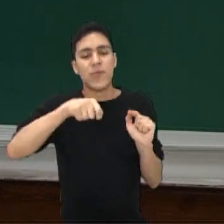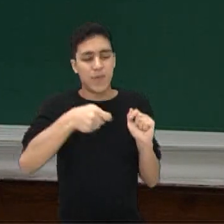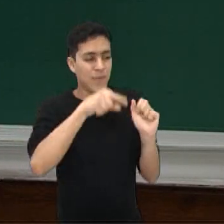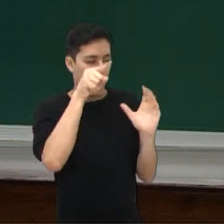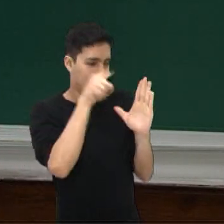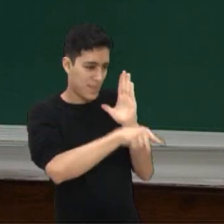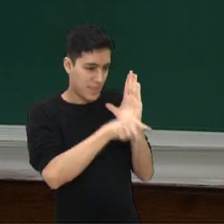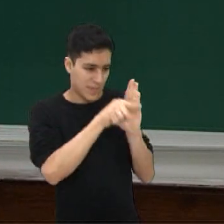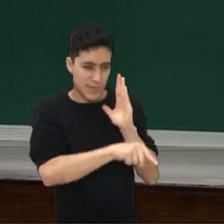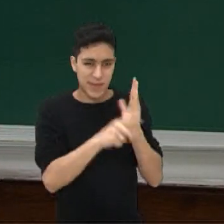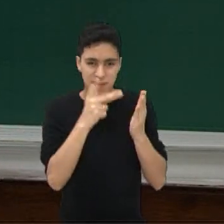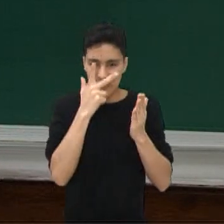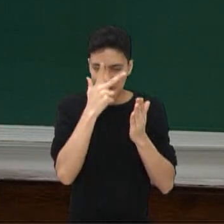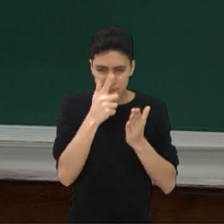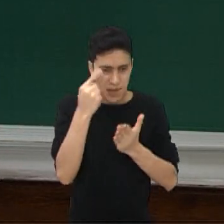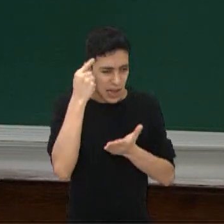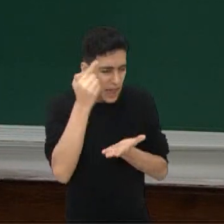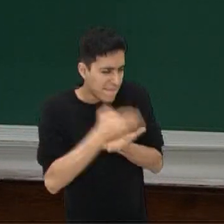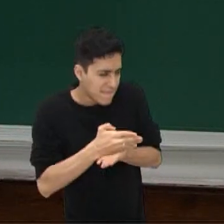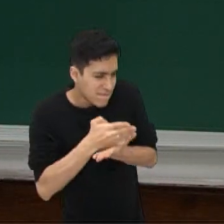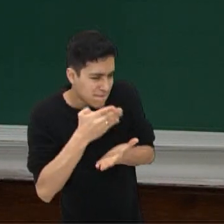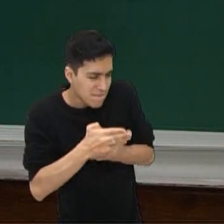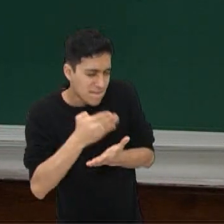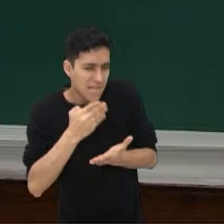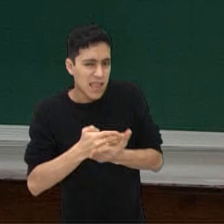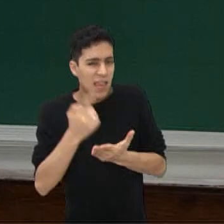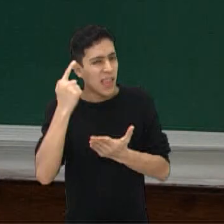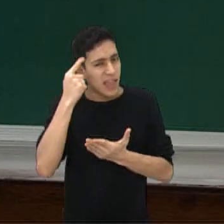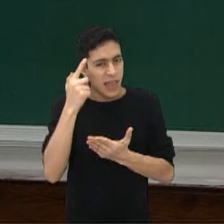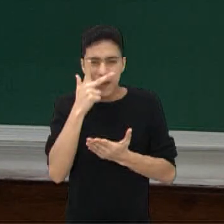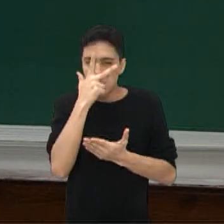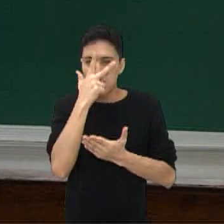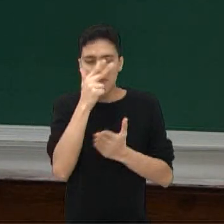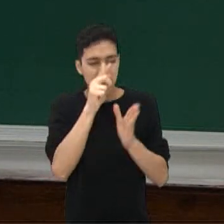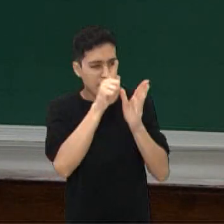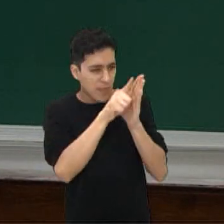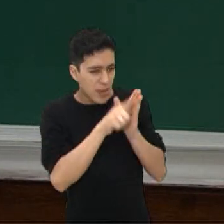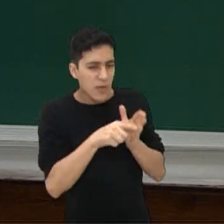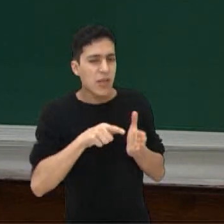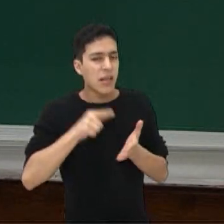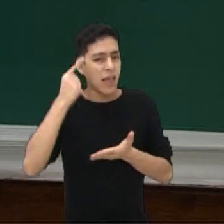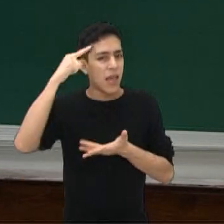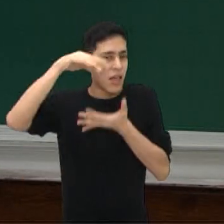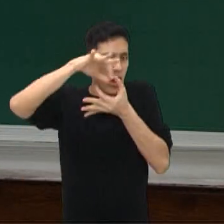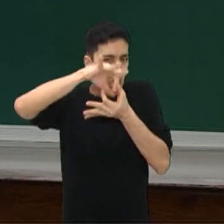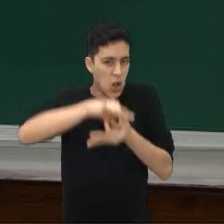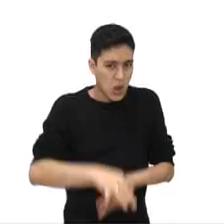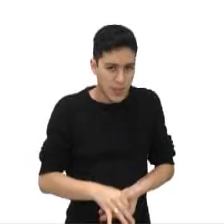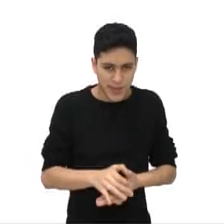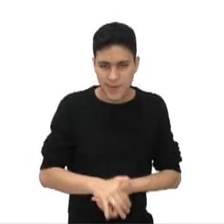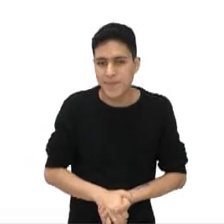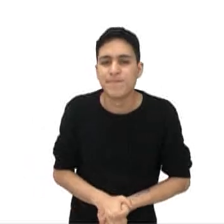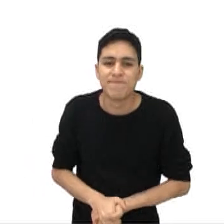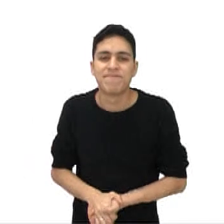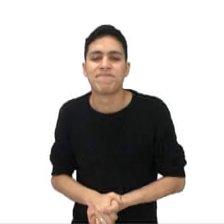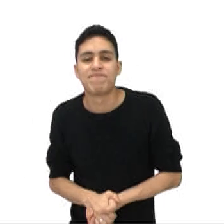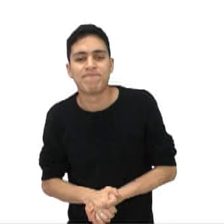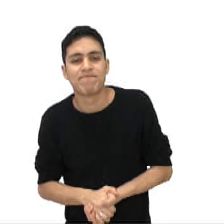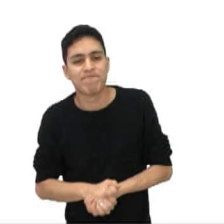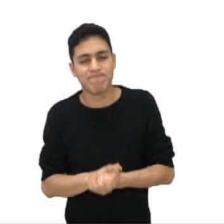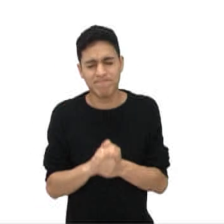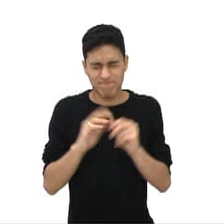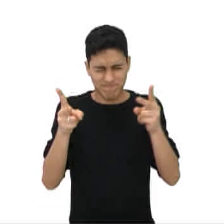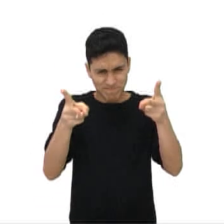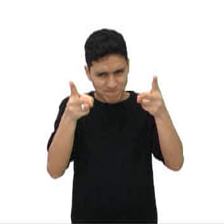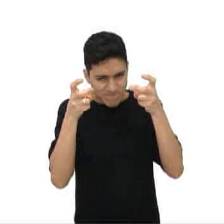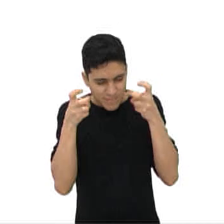a sequência lógica dessas perguntas. As perguntas elas têm uma sequência lógica. Vamos lá? Olha só. Perceba como